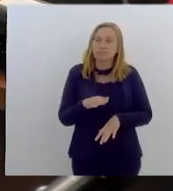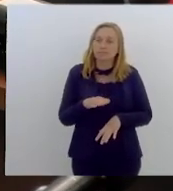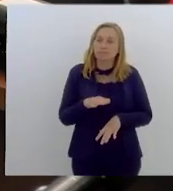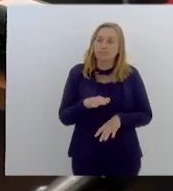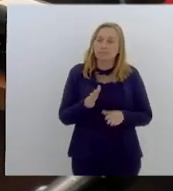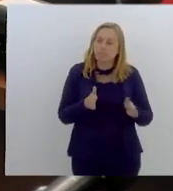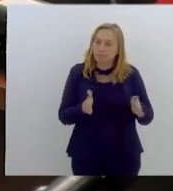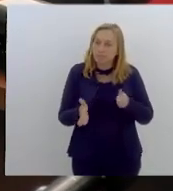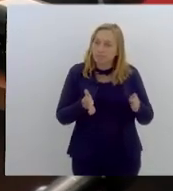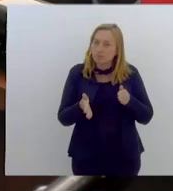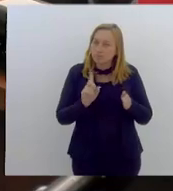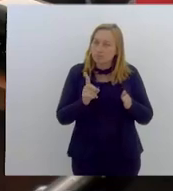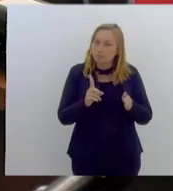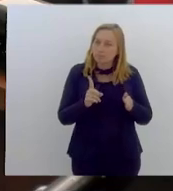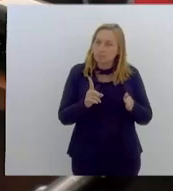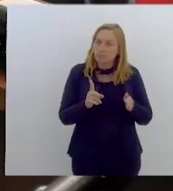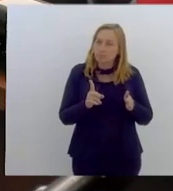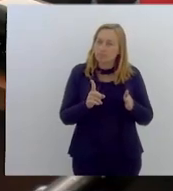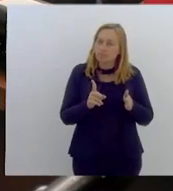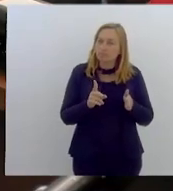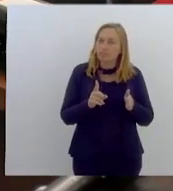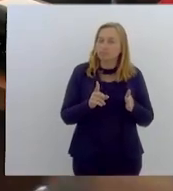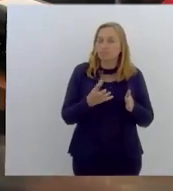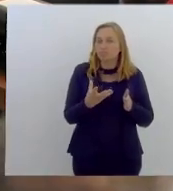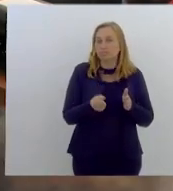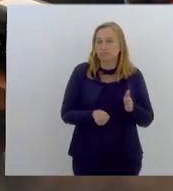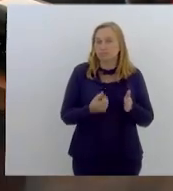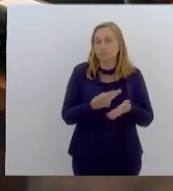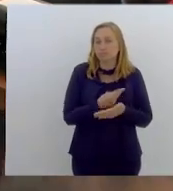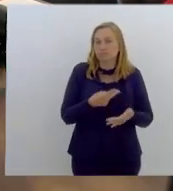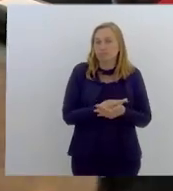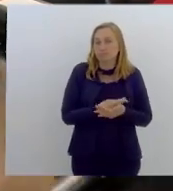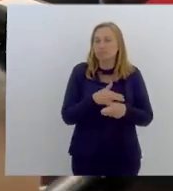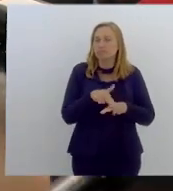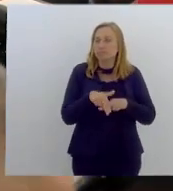que esse período que ele não recebeu é irregular. E, por isso,